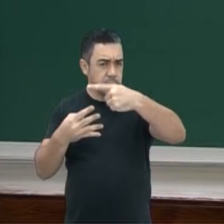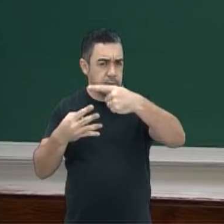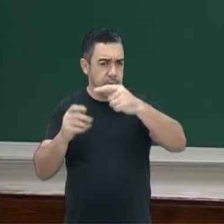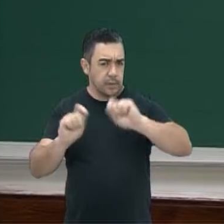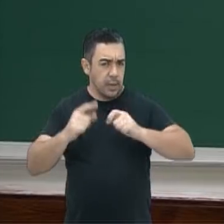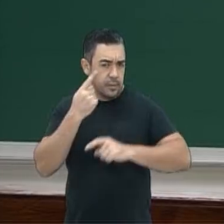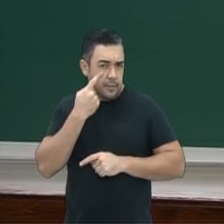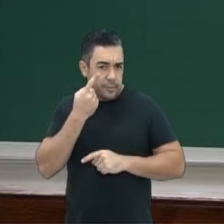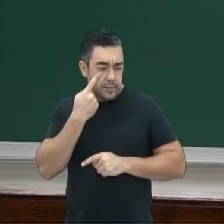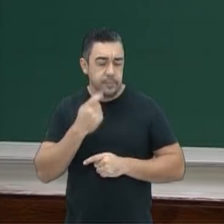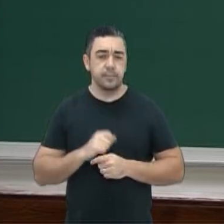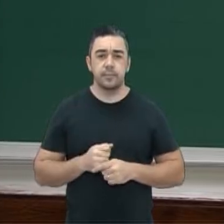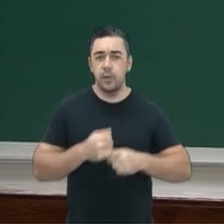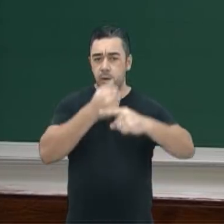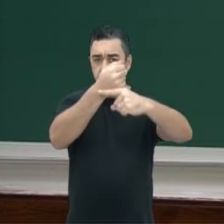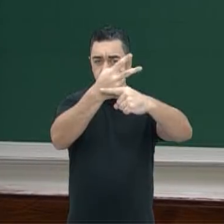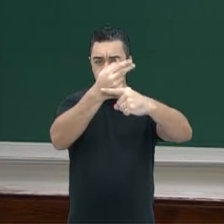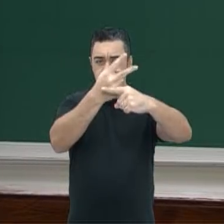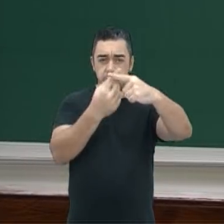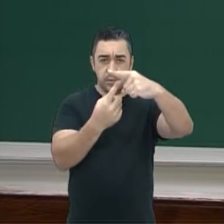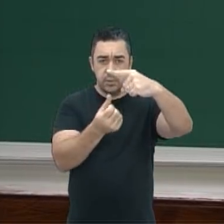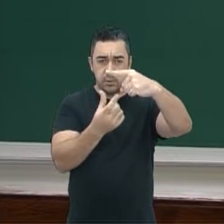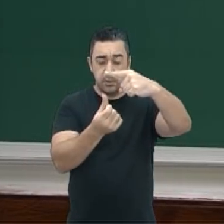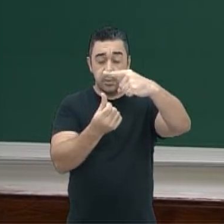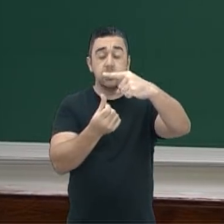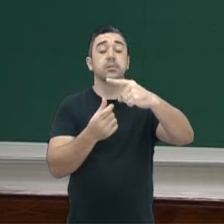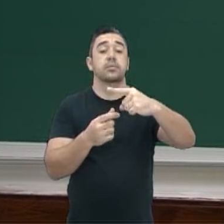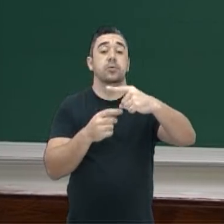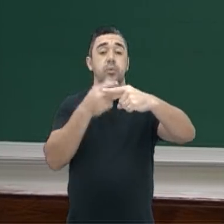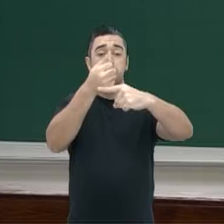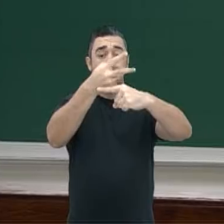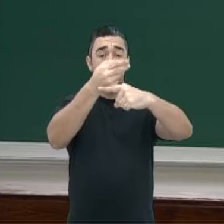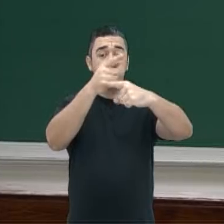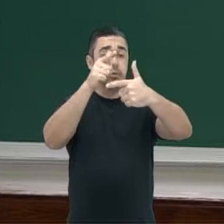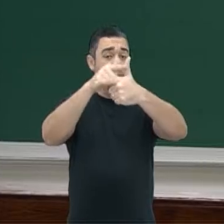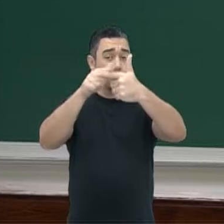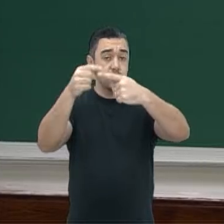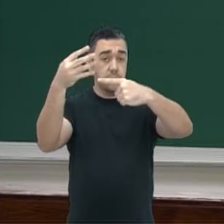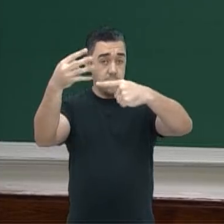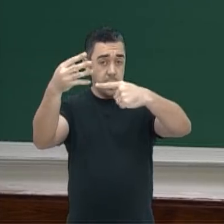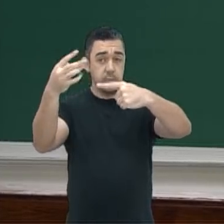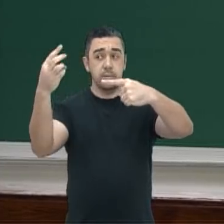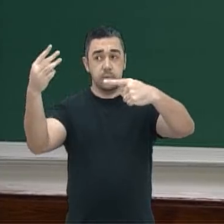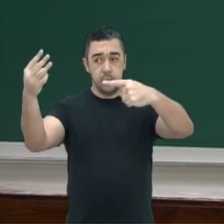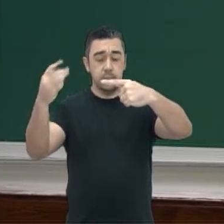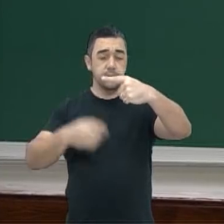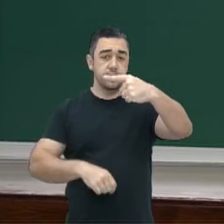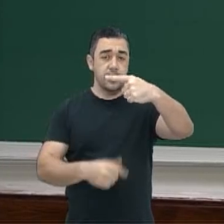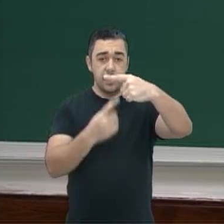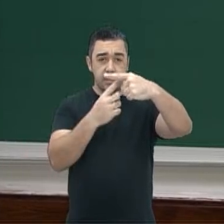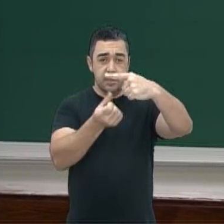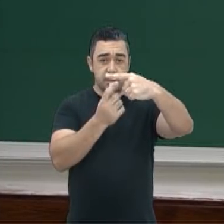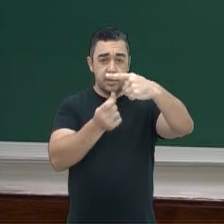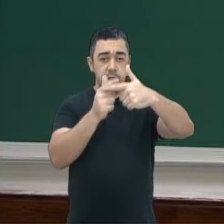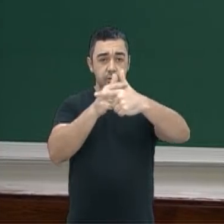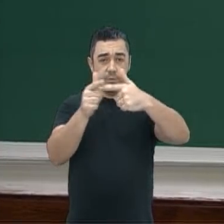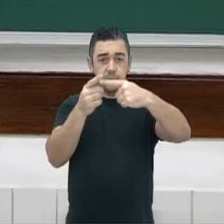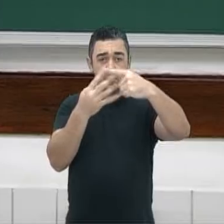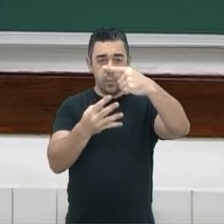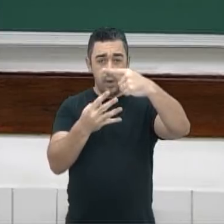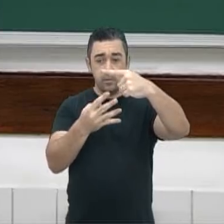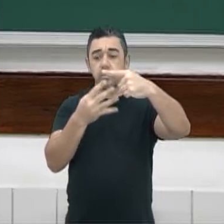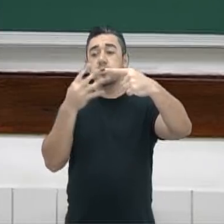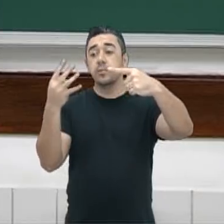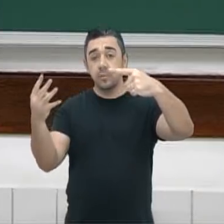Vamos ver? 12 e o 16. 12 dividido por 4 dá 3. 16 dividido por